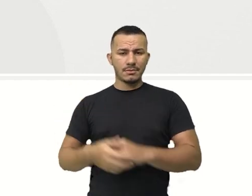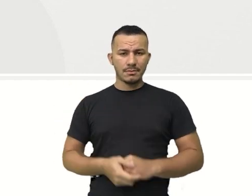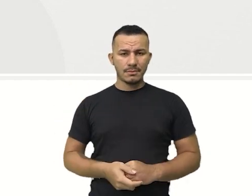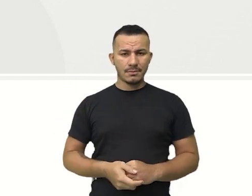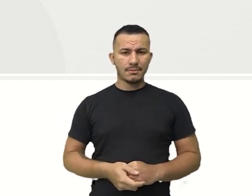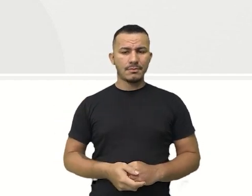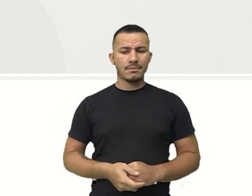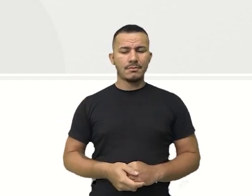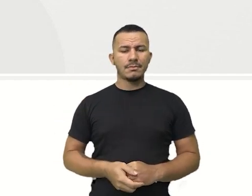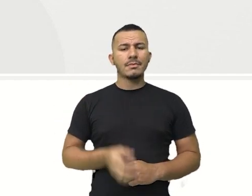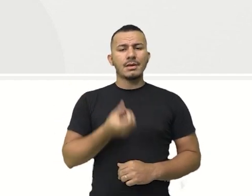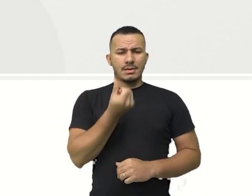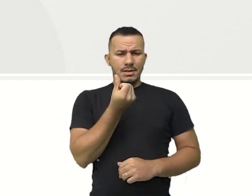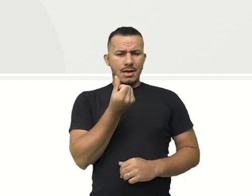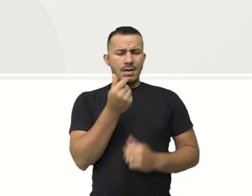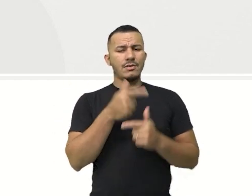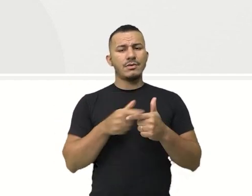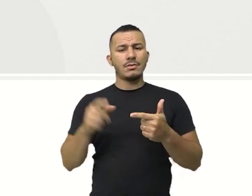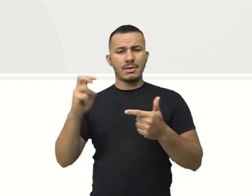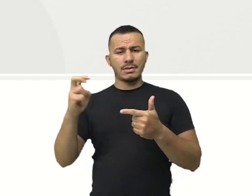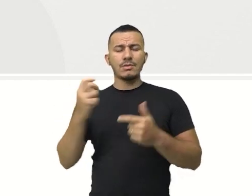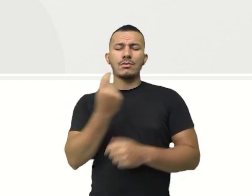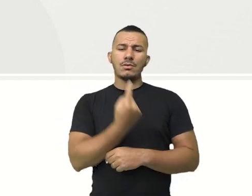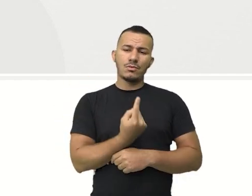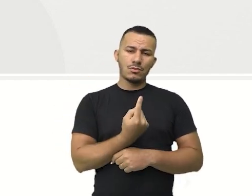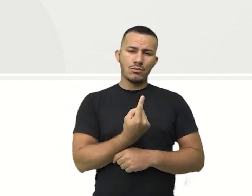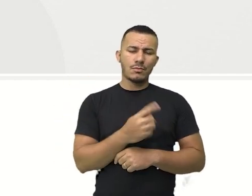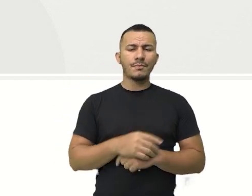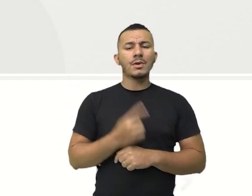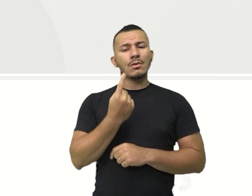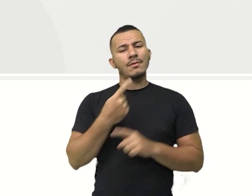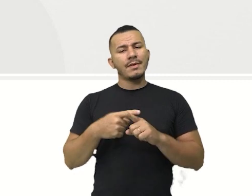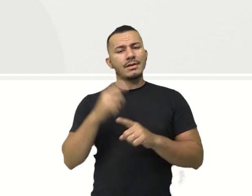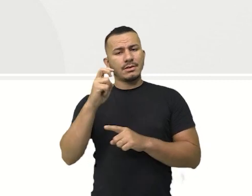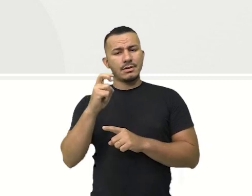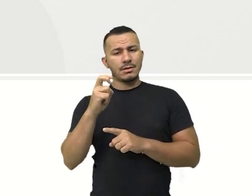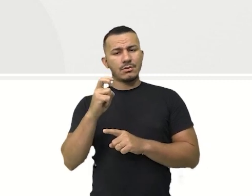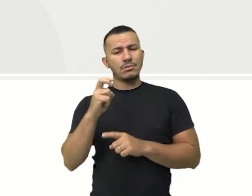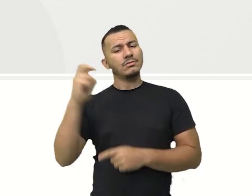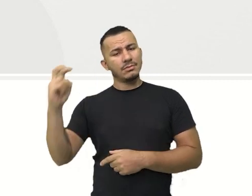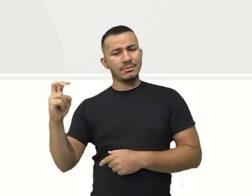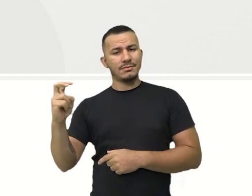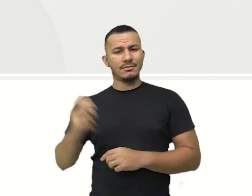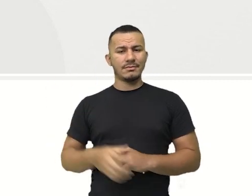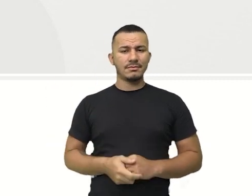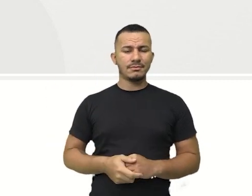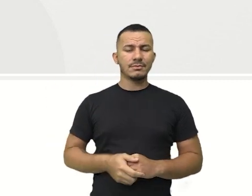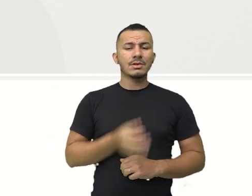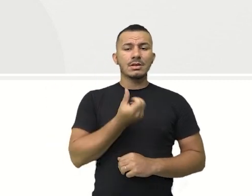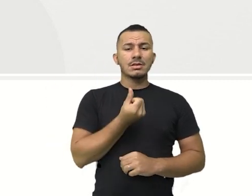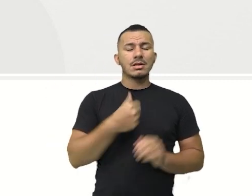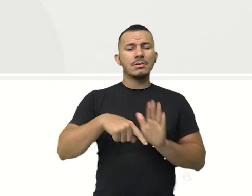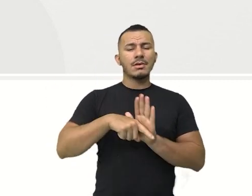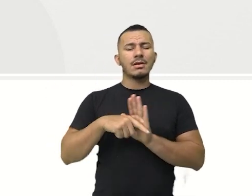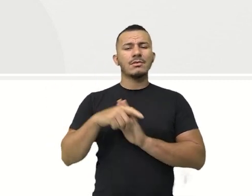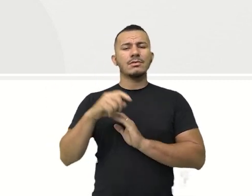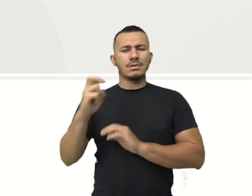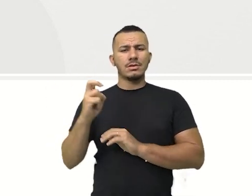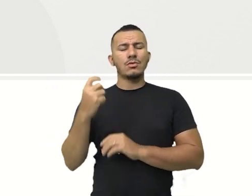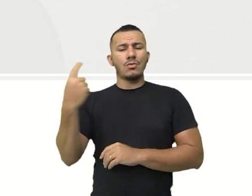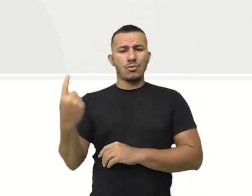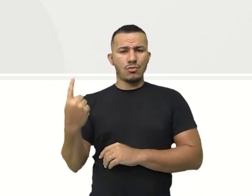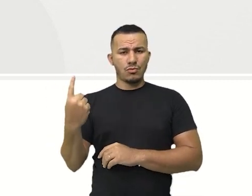5. 6 dividido para 5 é 1. 1 vezes 5, 5. 6 menos 5,